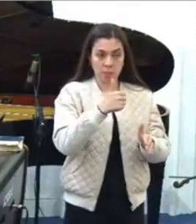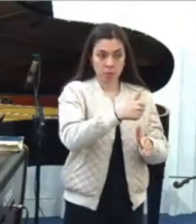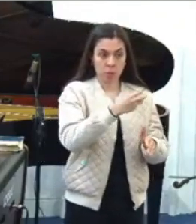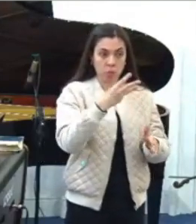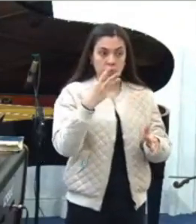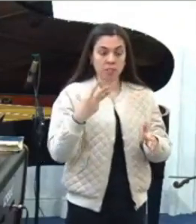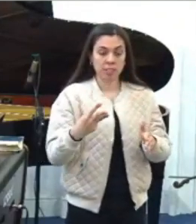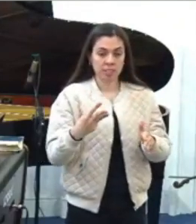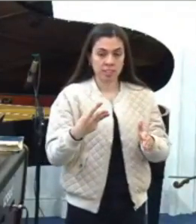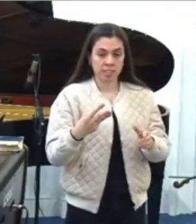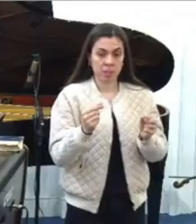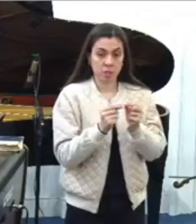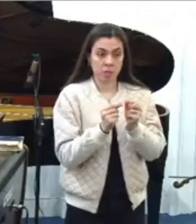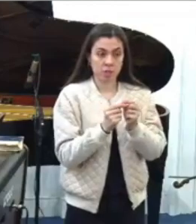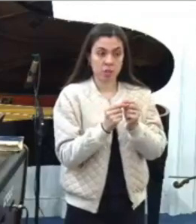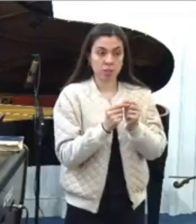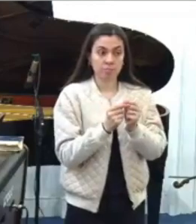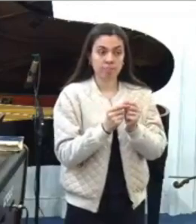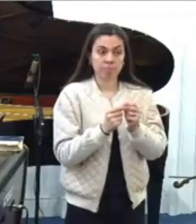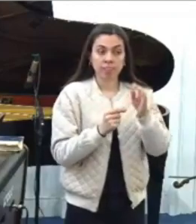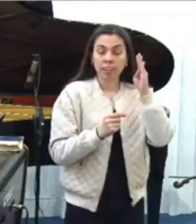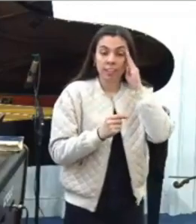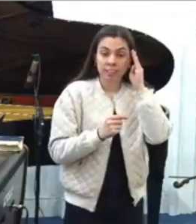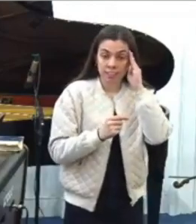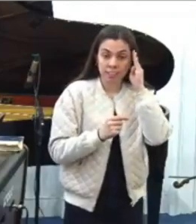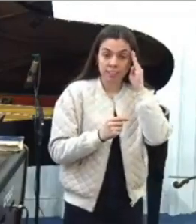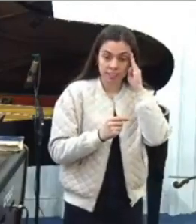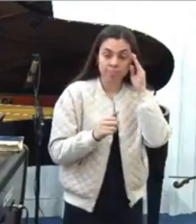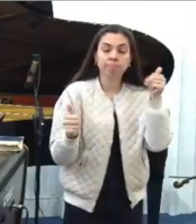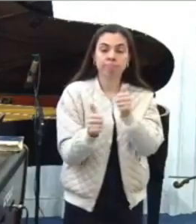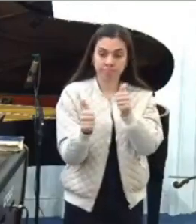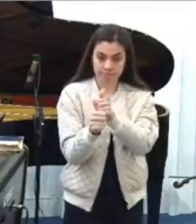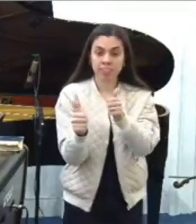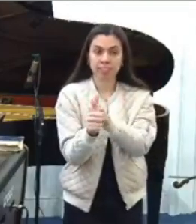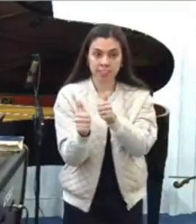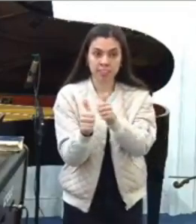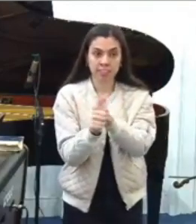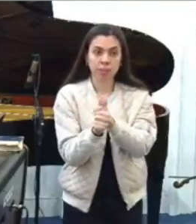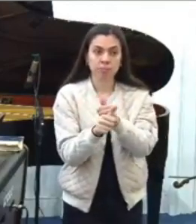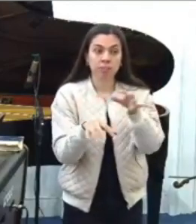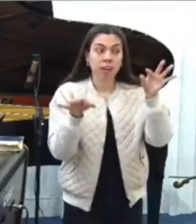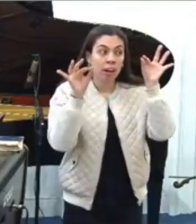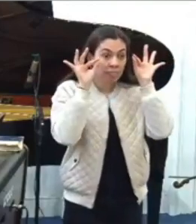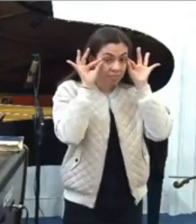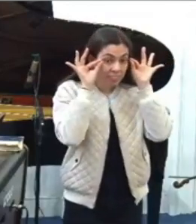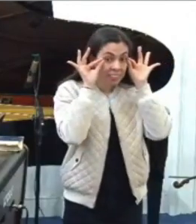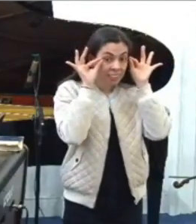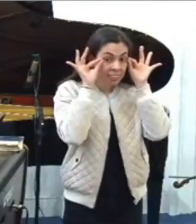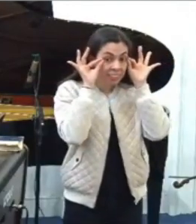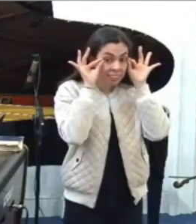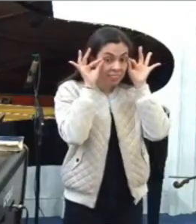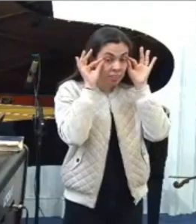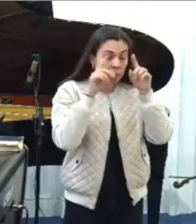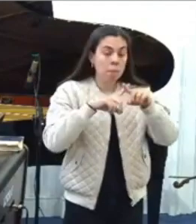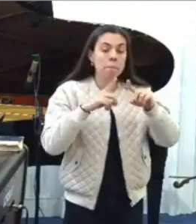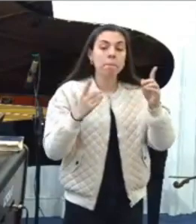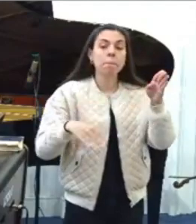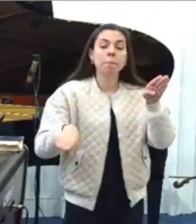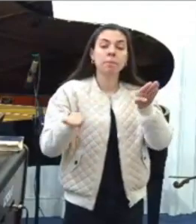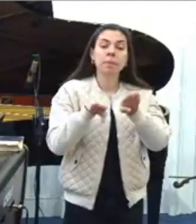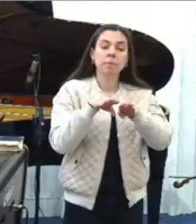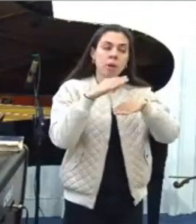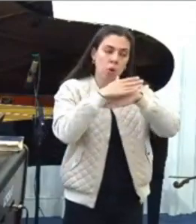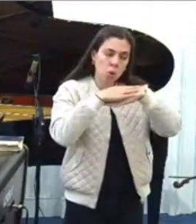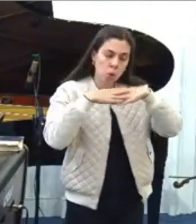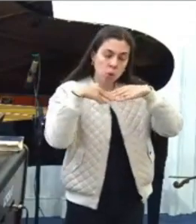perseguição, nos tornar alertas diante dela e nos consolar apesar dela. O texto